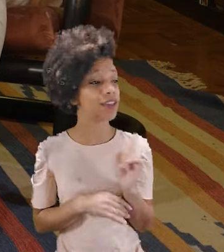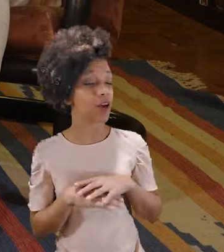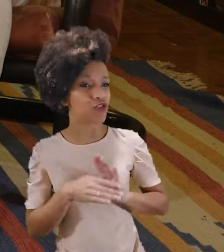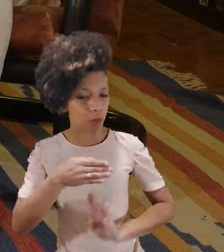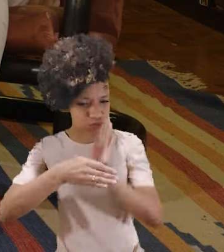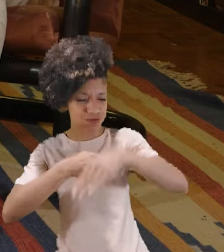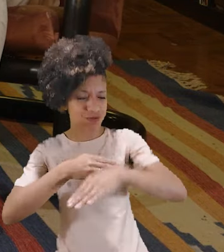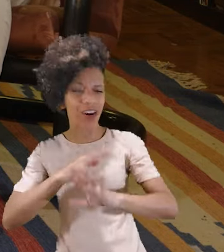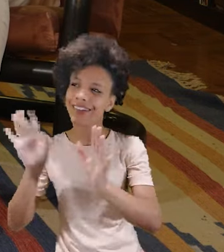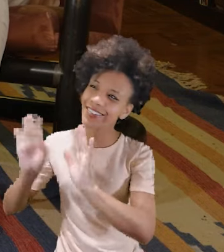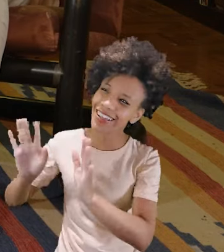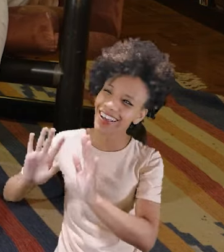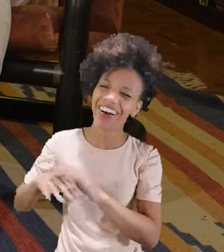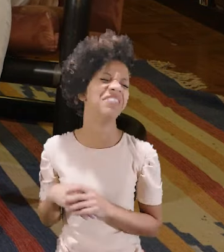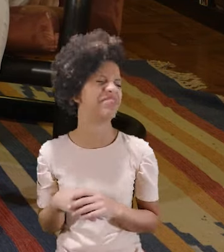tá